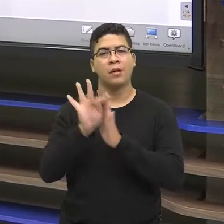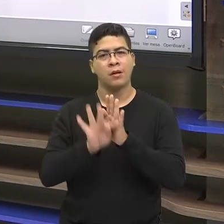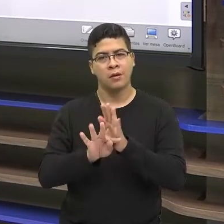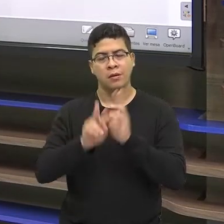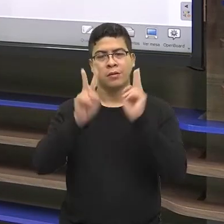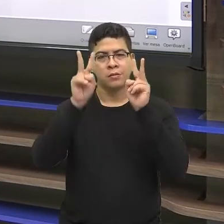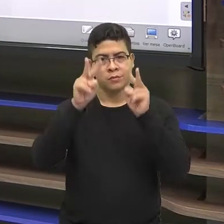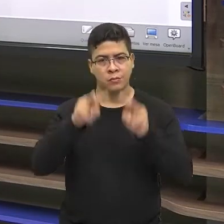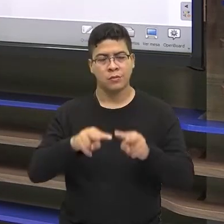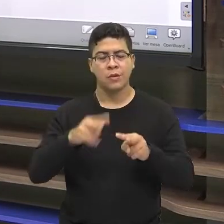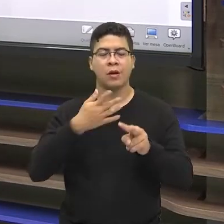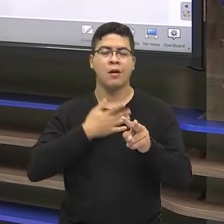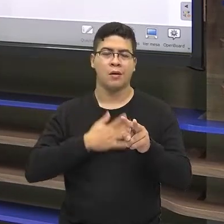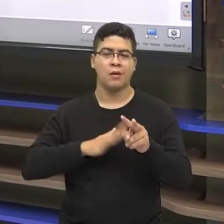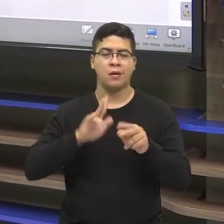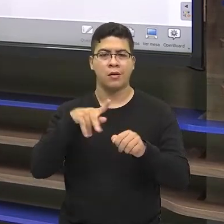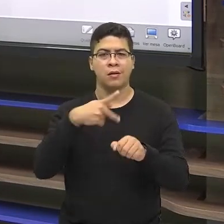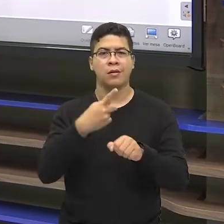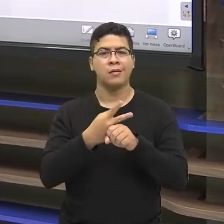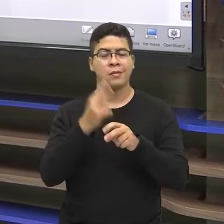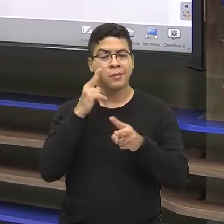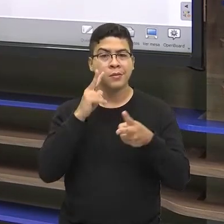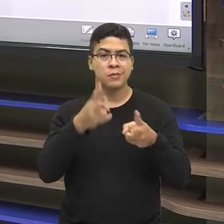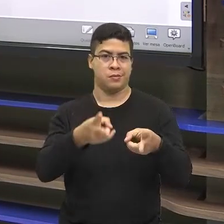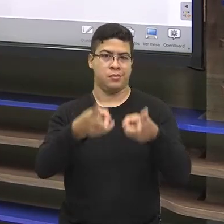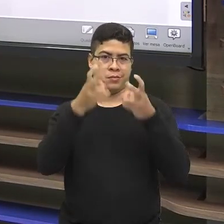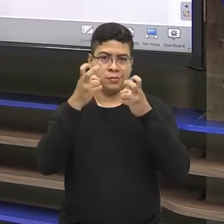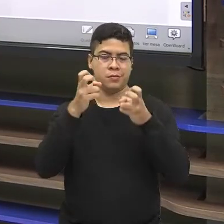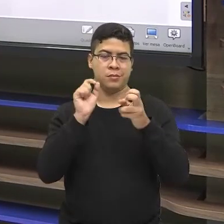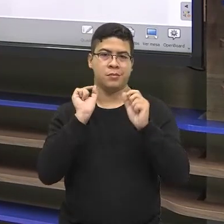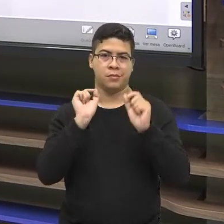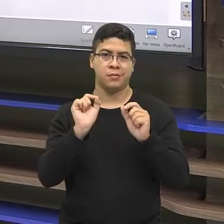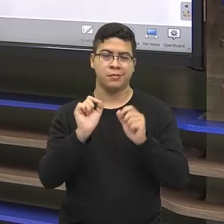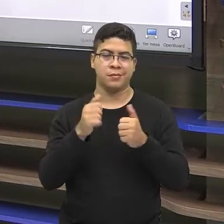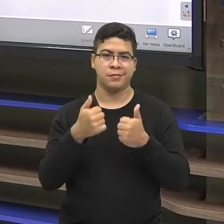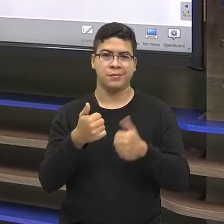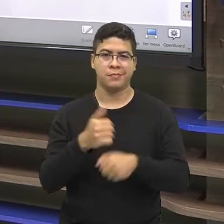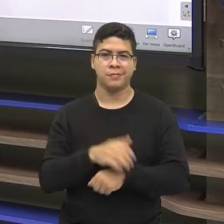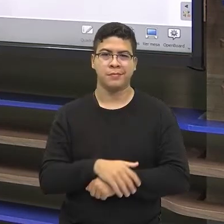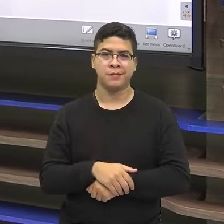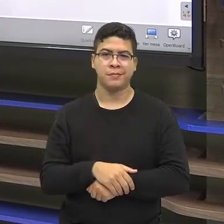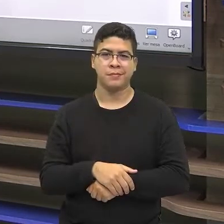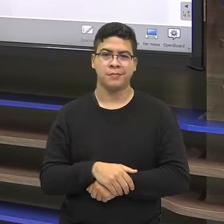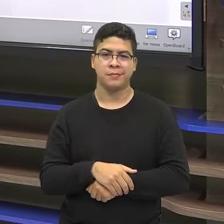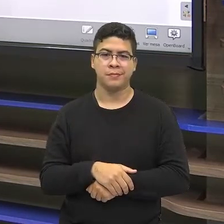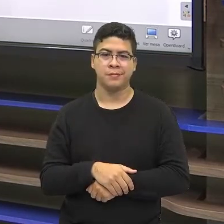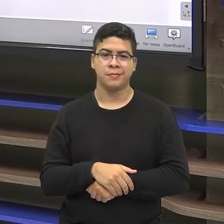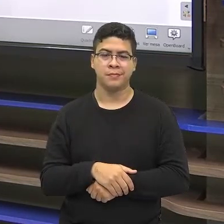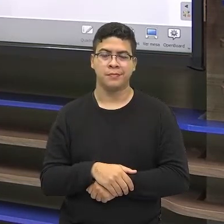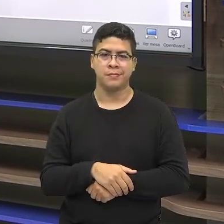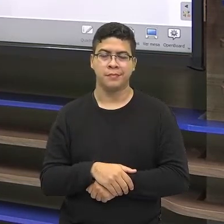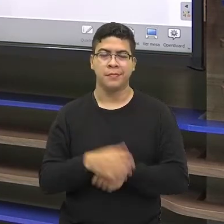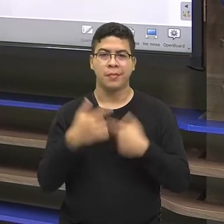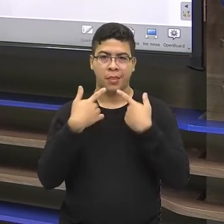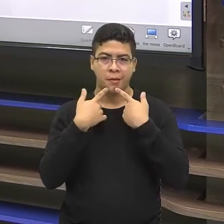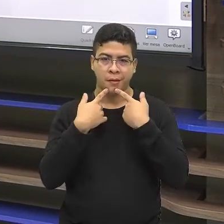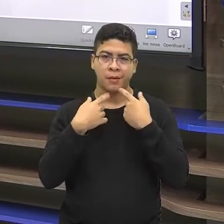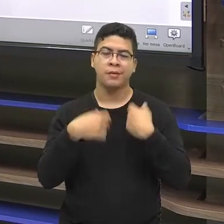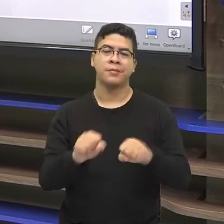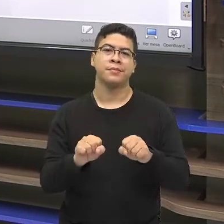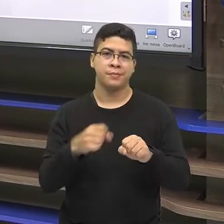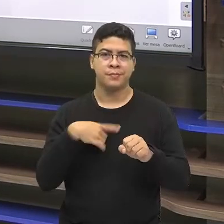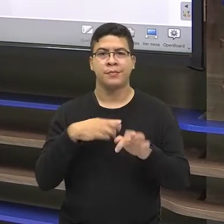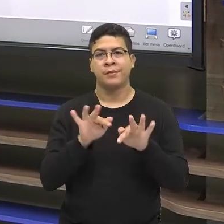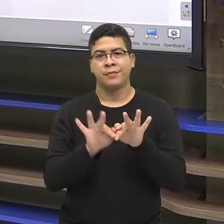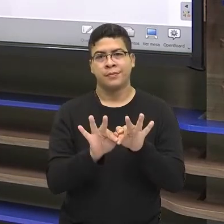lê, acompanha e você observa aí essas características dele, olha só. Linguagem, uma linguagem